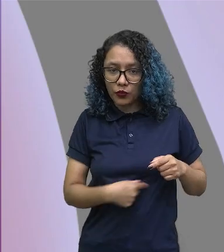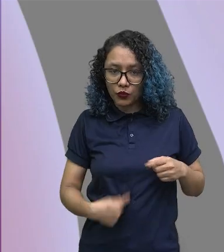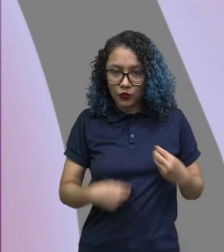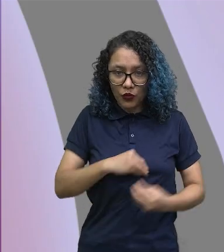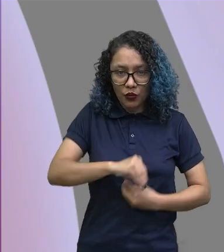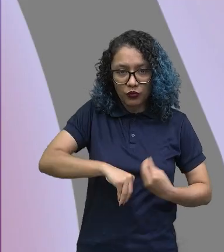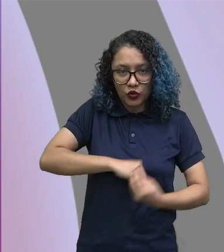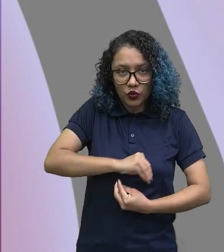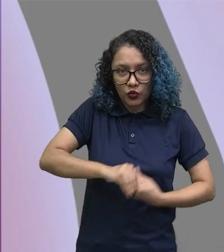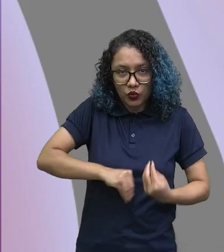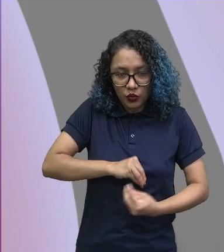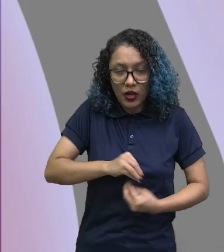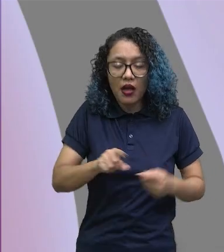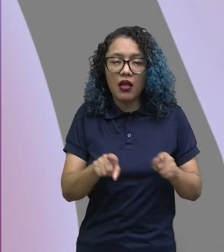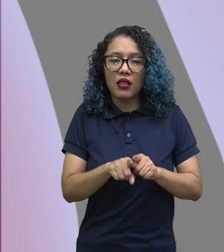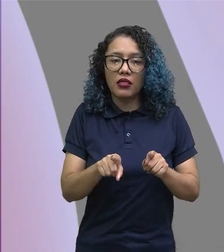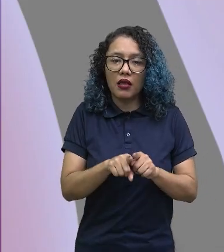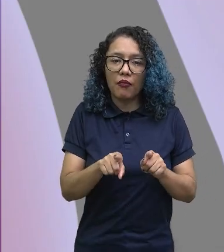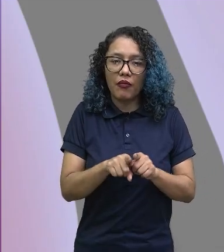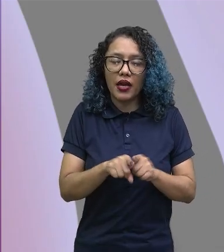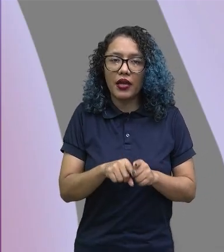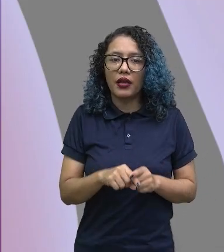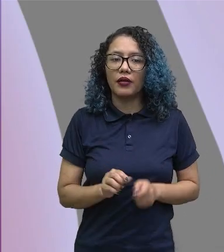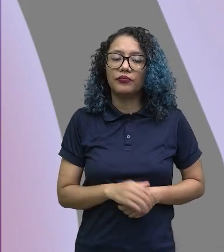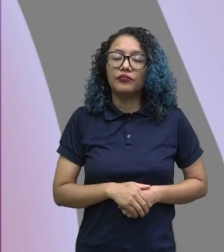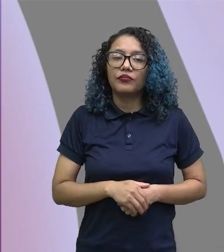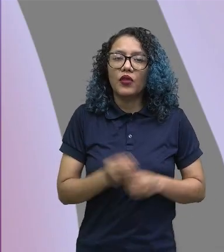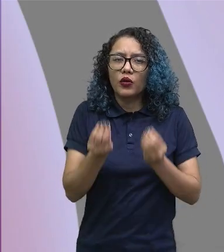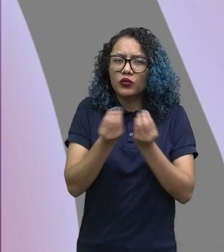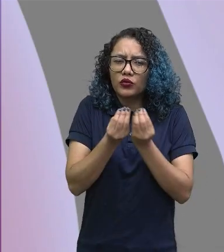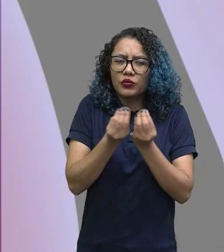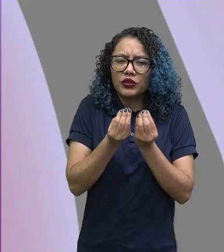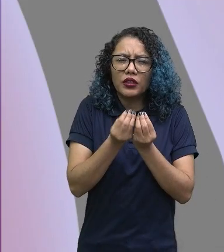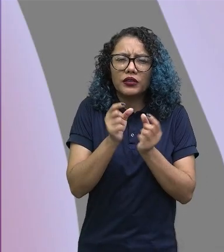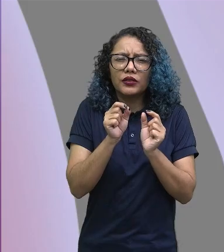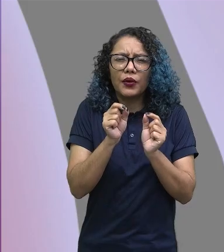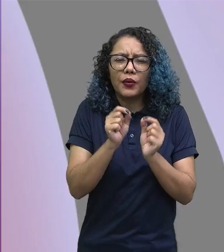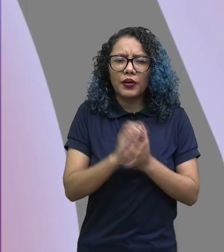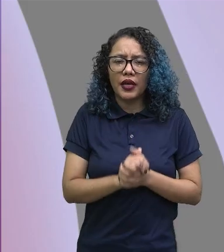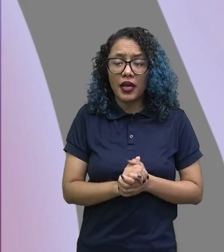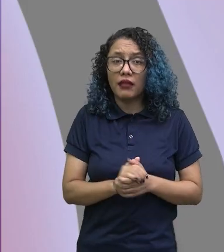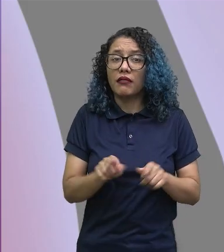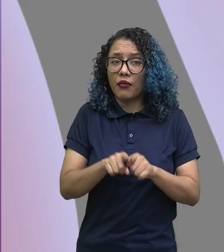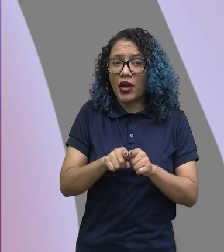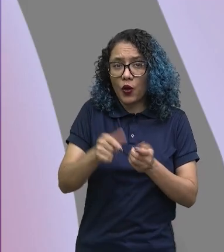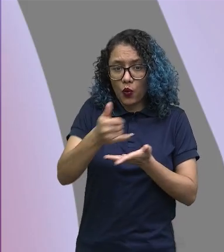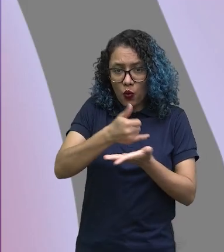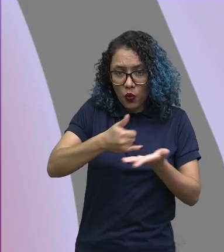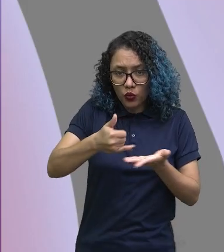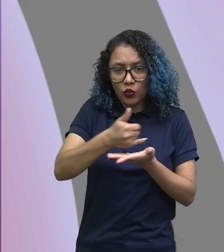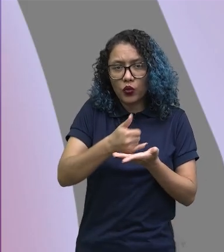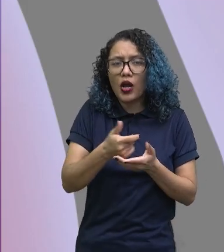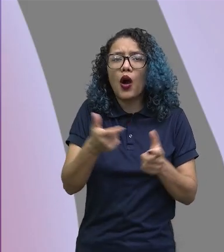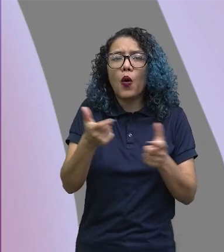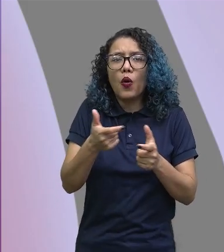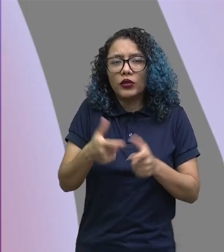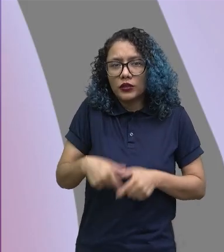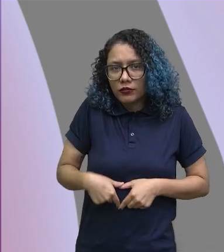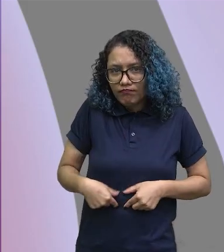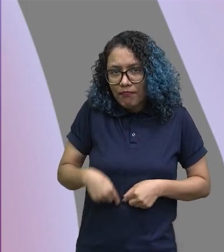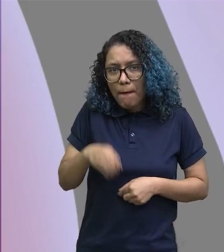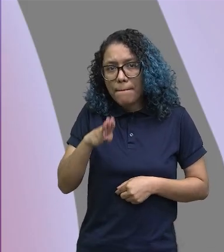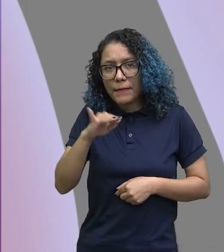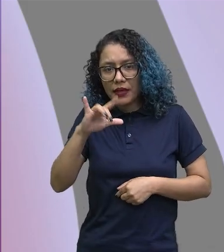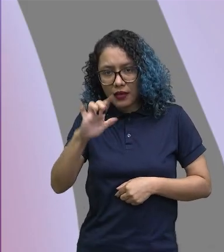entérico, além de receberem uma substância que emulsifica as gorduras, a bile, a qual é produzida